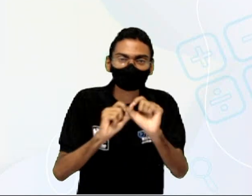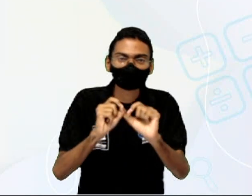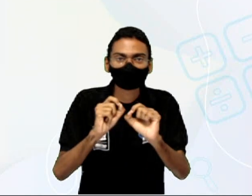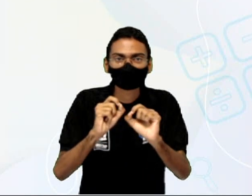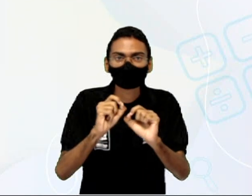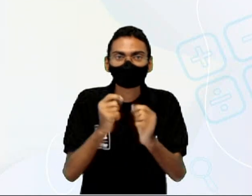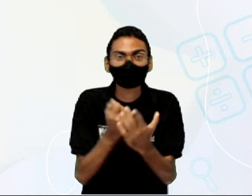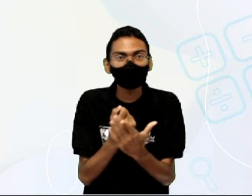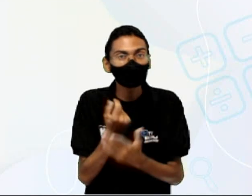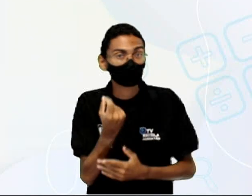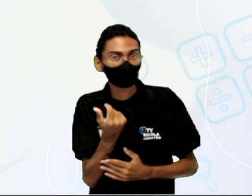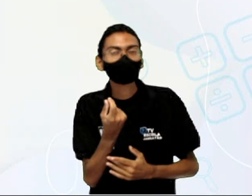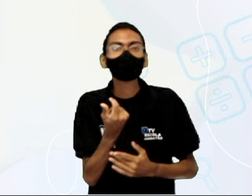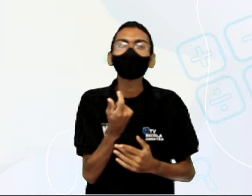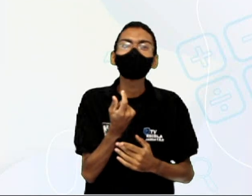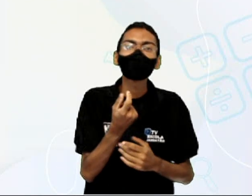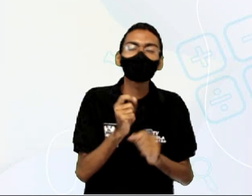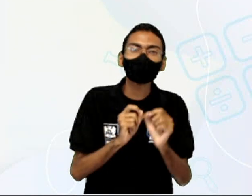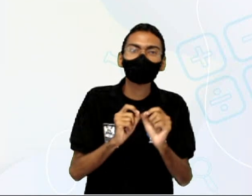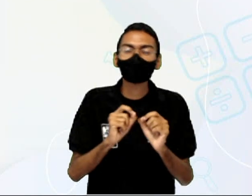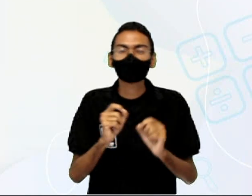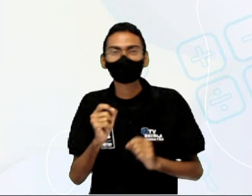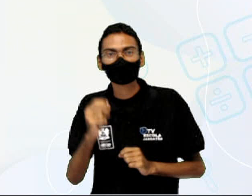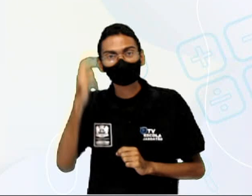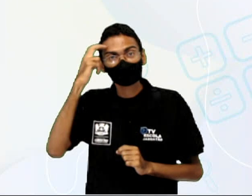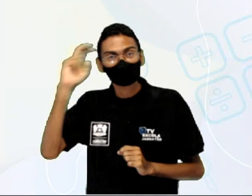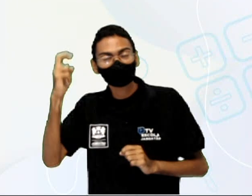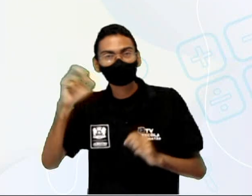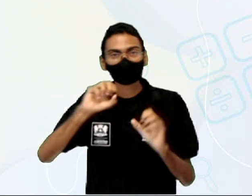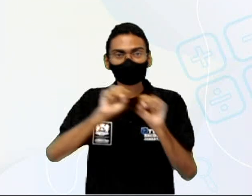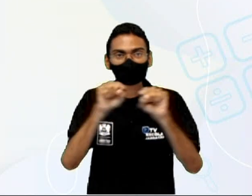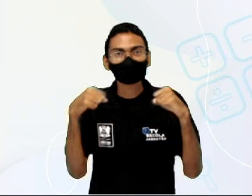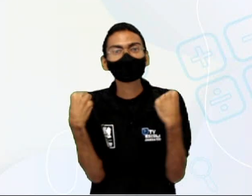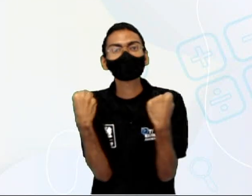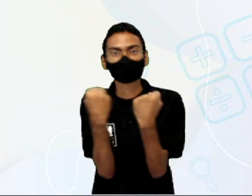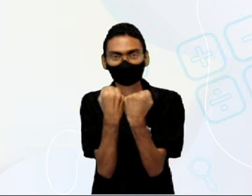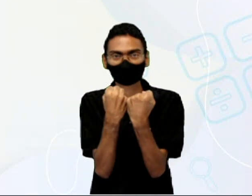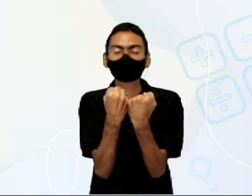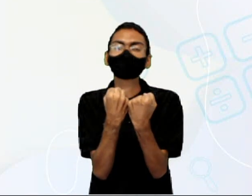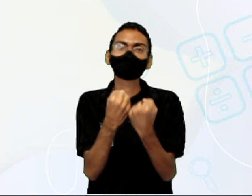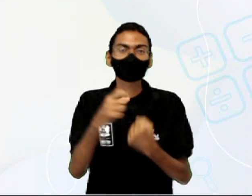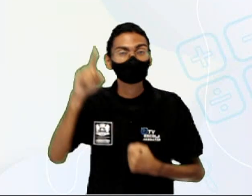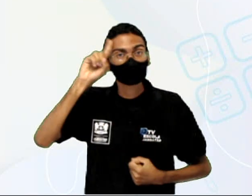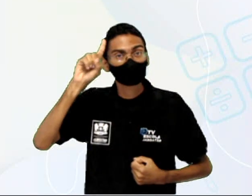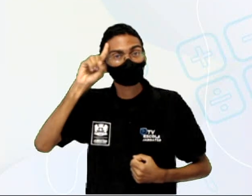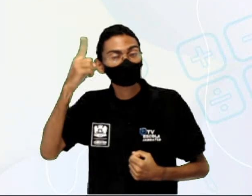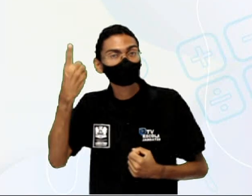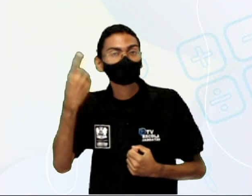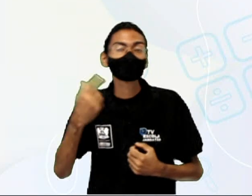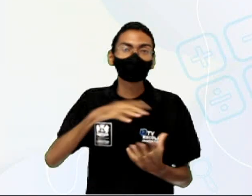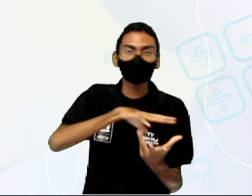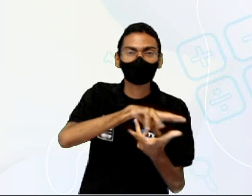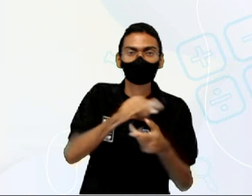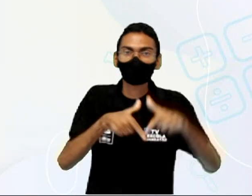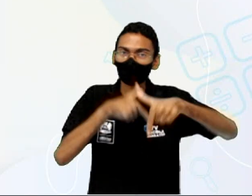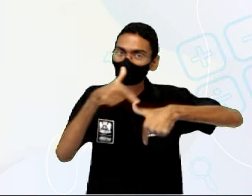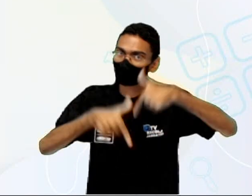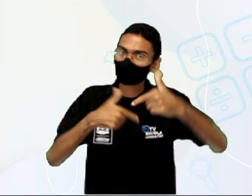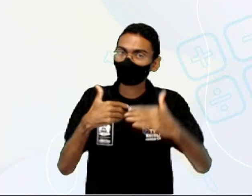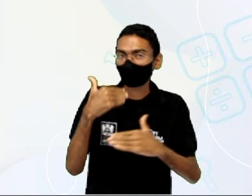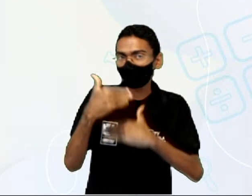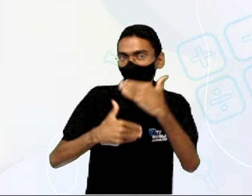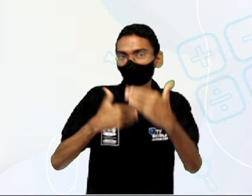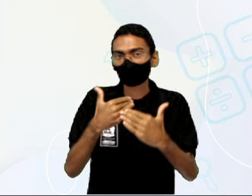e sociais, tanto na vida cotidiana quanto no mundo do trabalho, decorrentes do desenvolvimento de